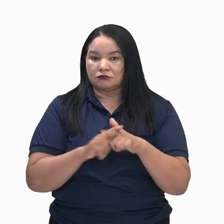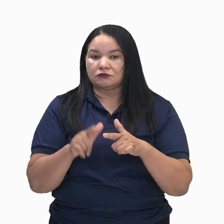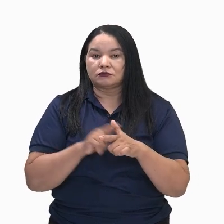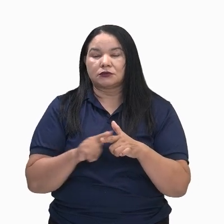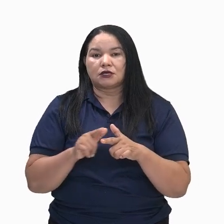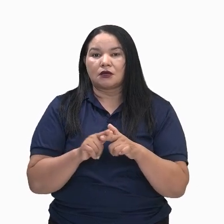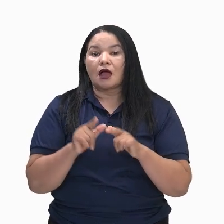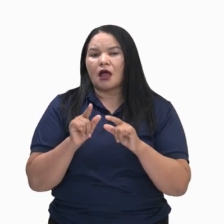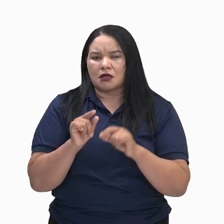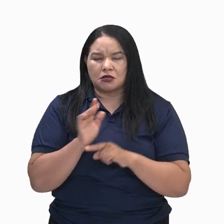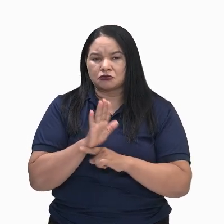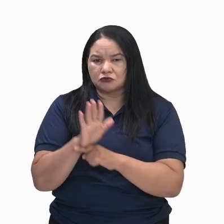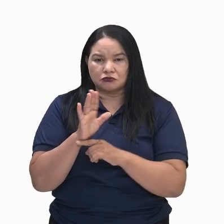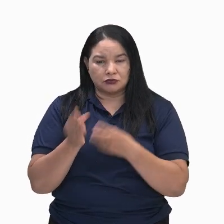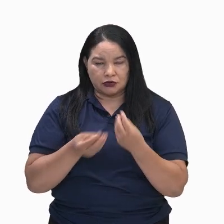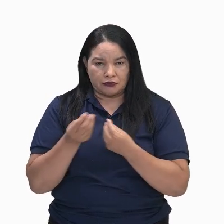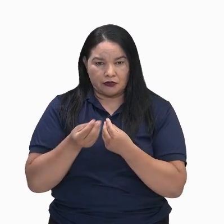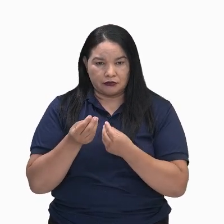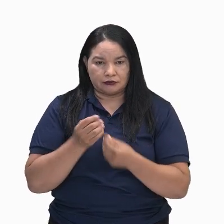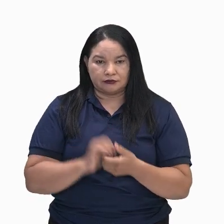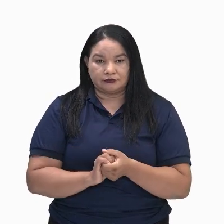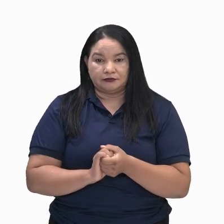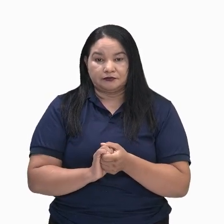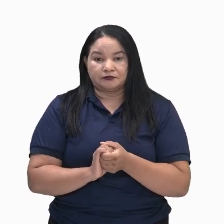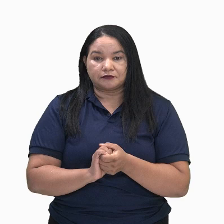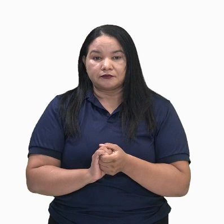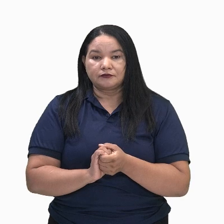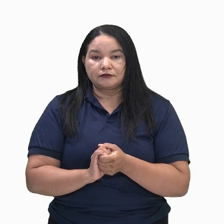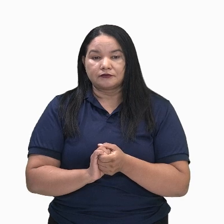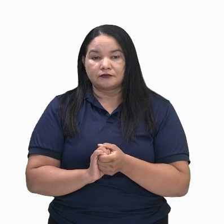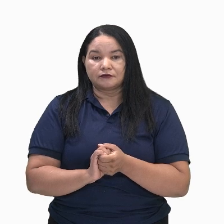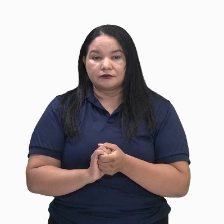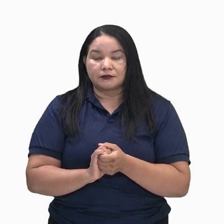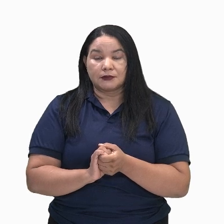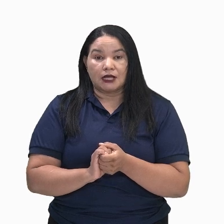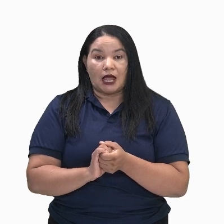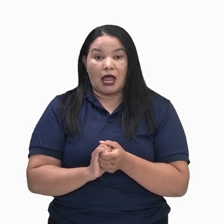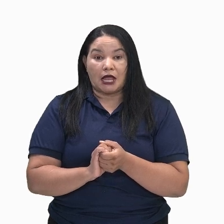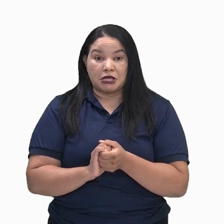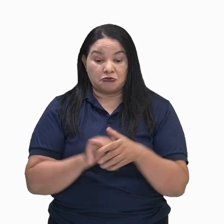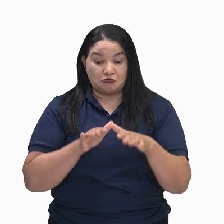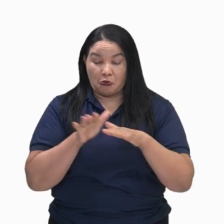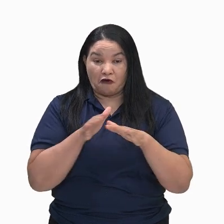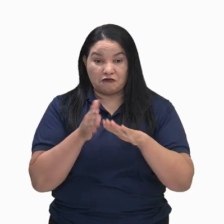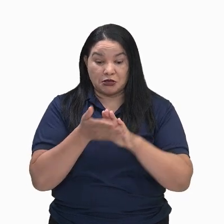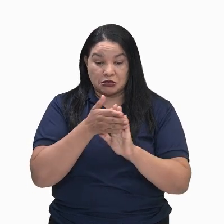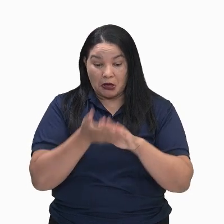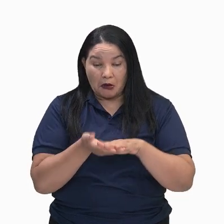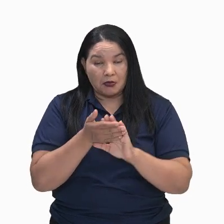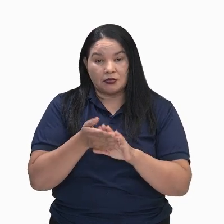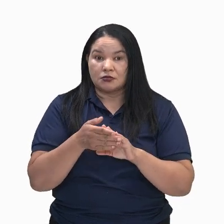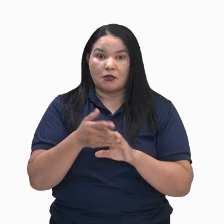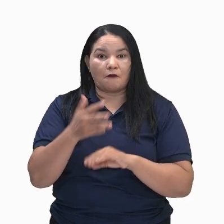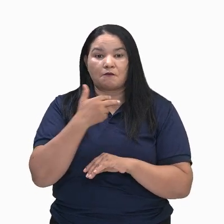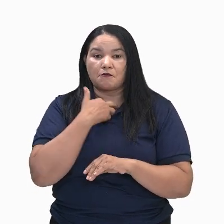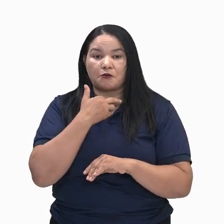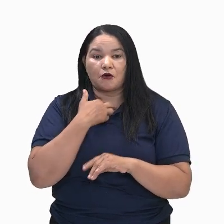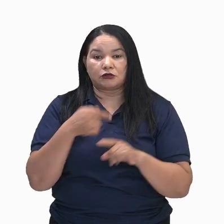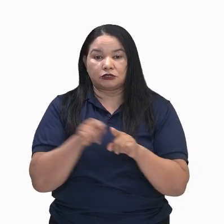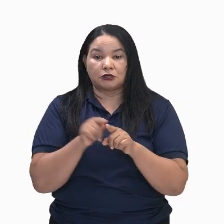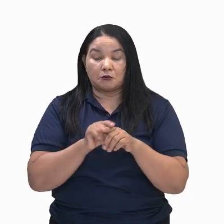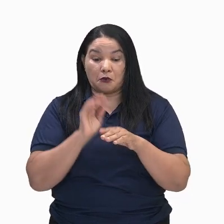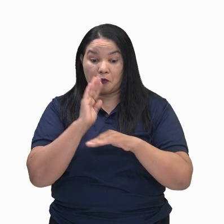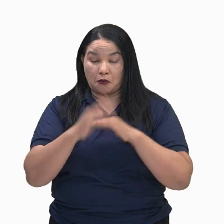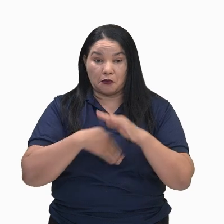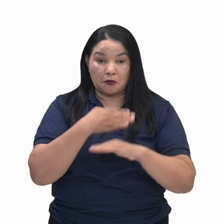que a gente pode fazer? Como primeiros socorros: não mover o membro fraturado, imobilizar a área com talas